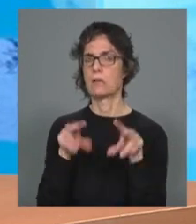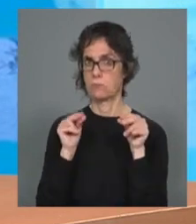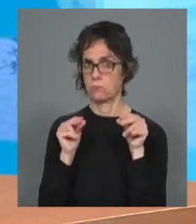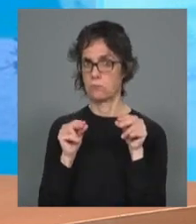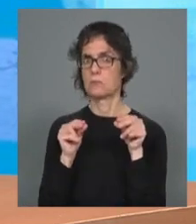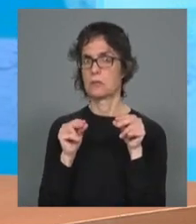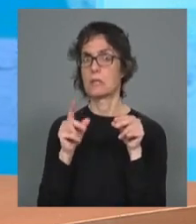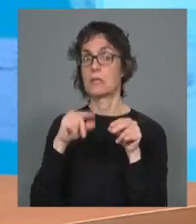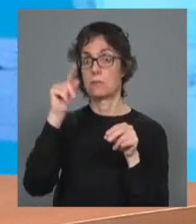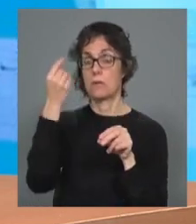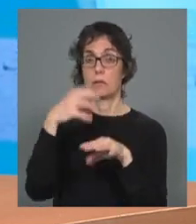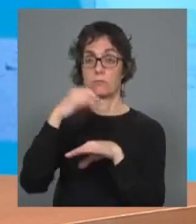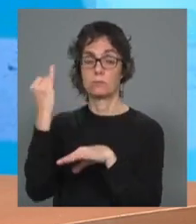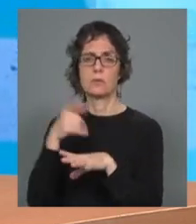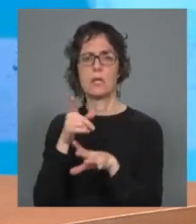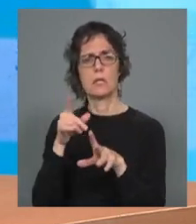de saúde pública,